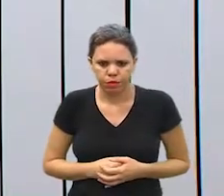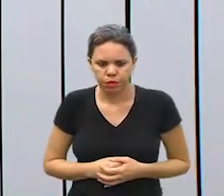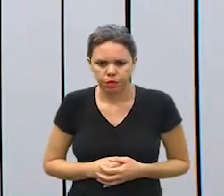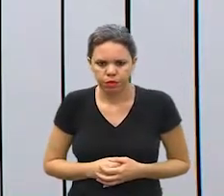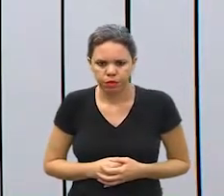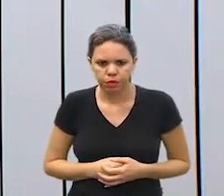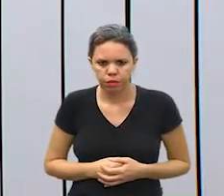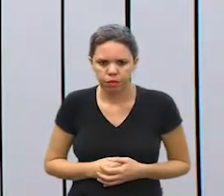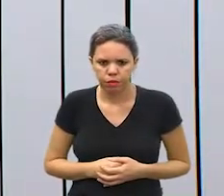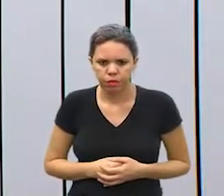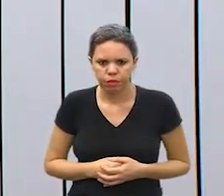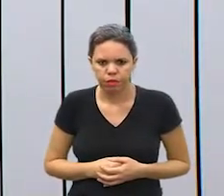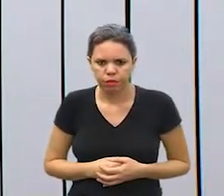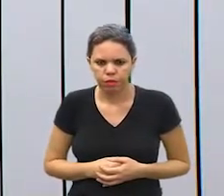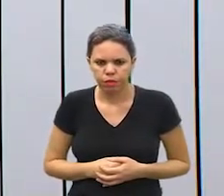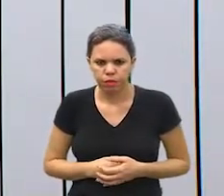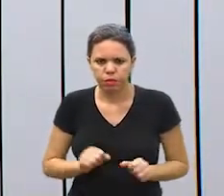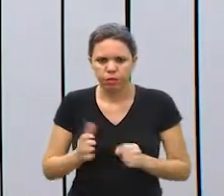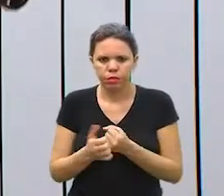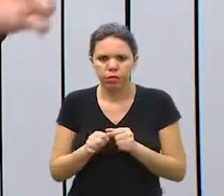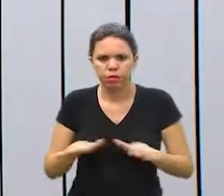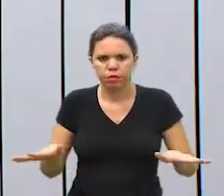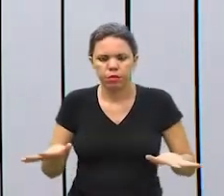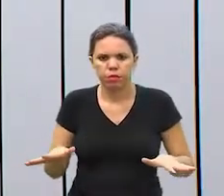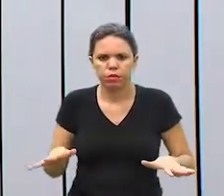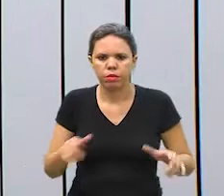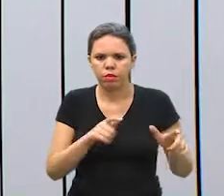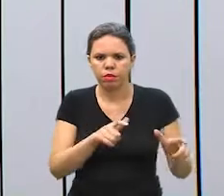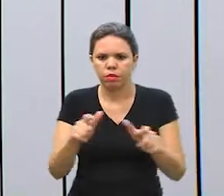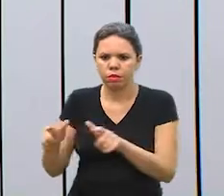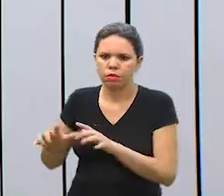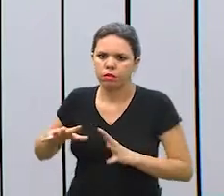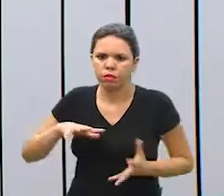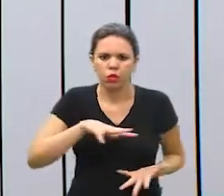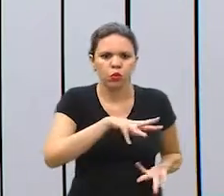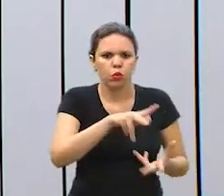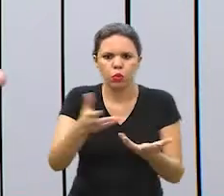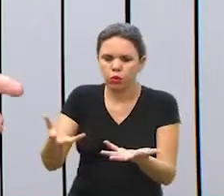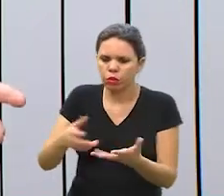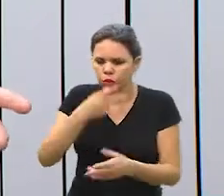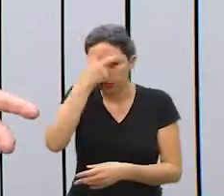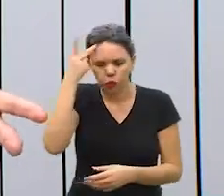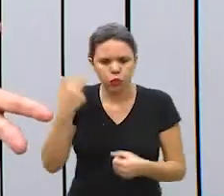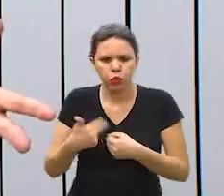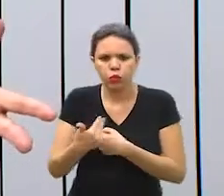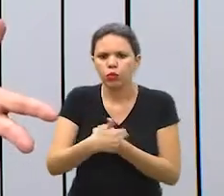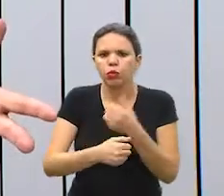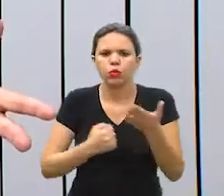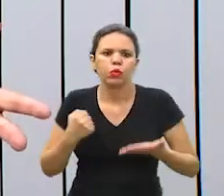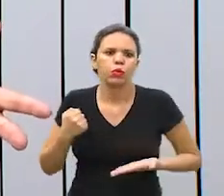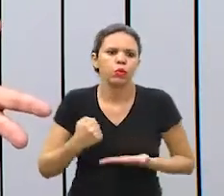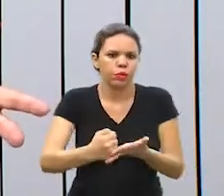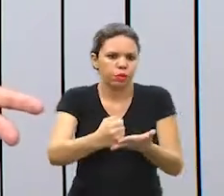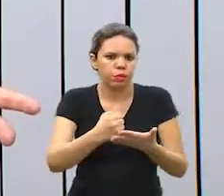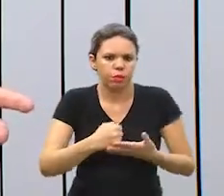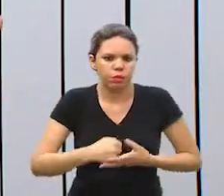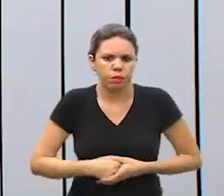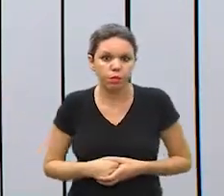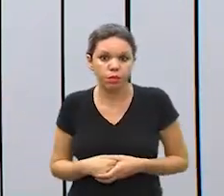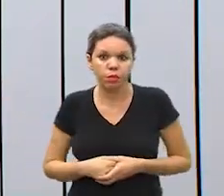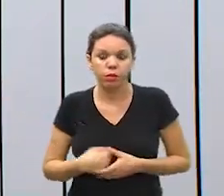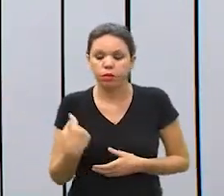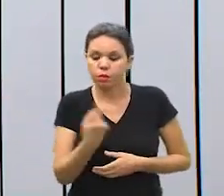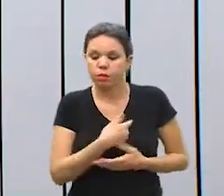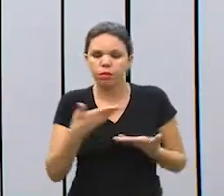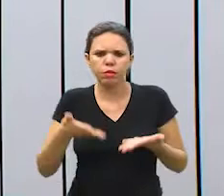vamos dizer assim, essa pandemia que esparramou para tudo quanto é lugar, e todo mundo está querendo o pessoal da Unicamp para ajudá-los. E quer dizer,